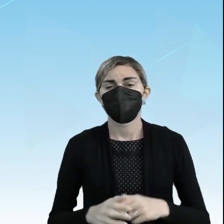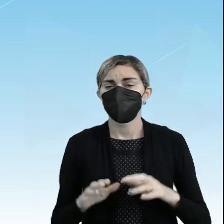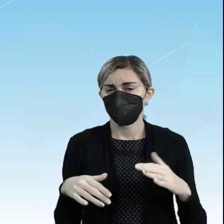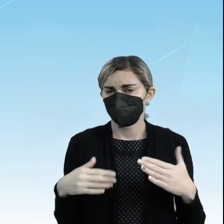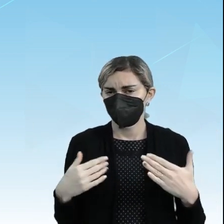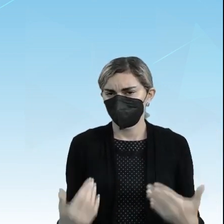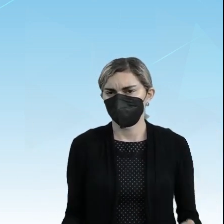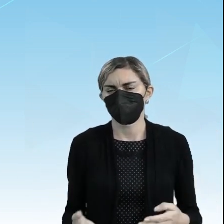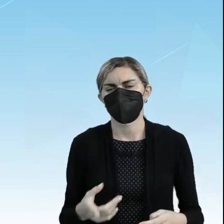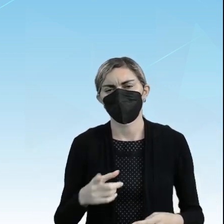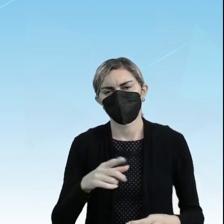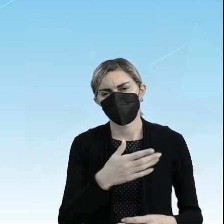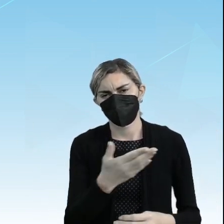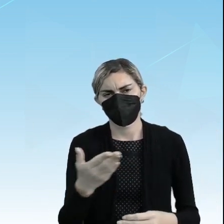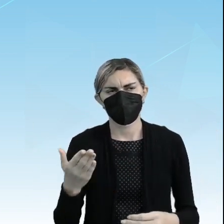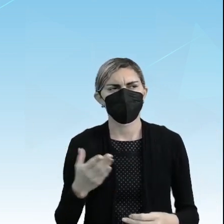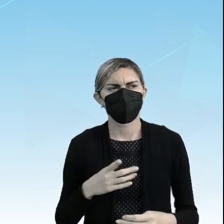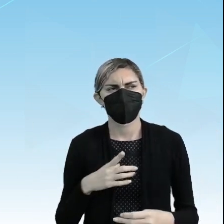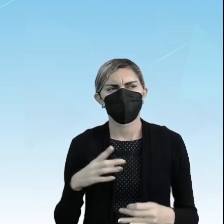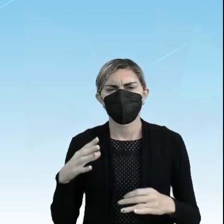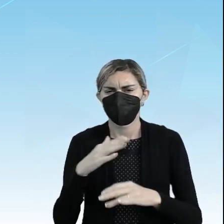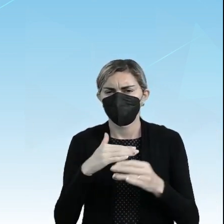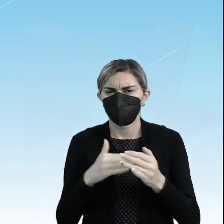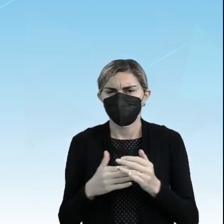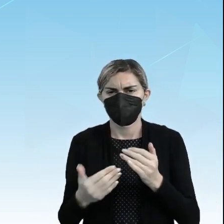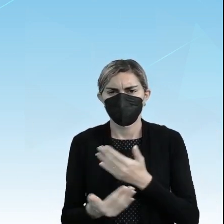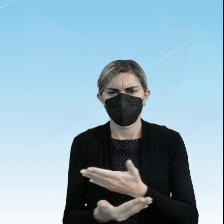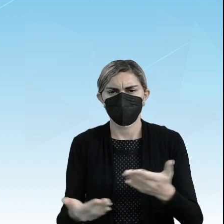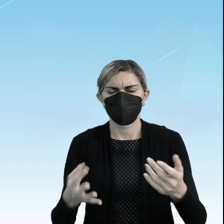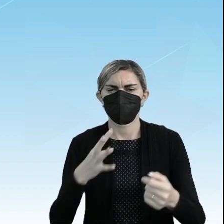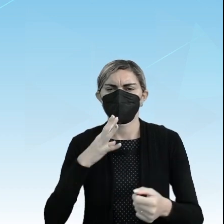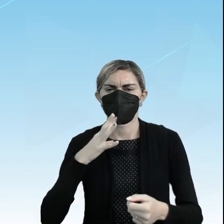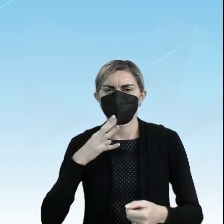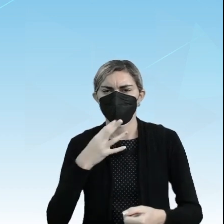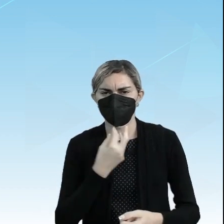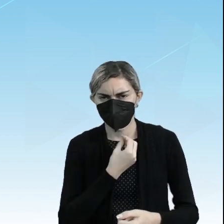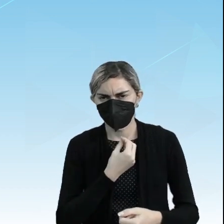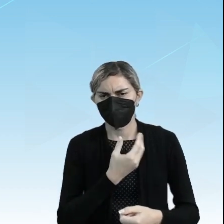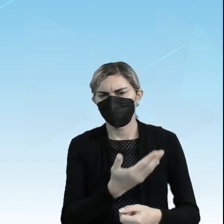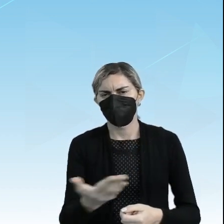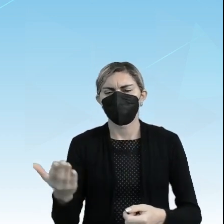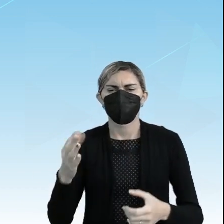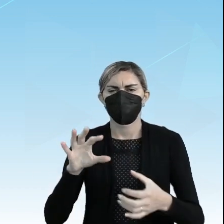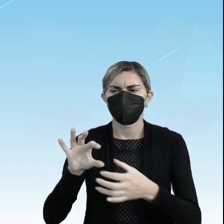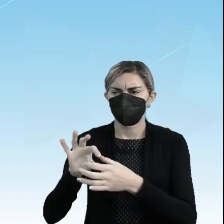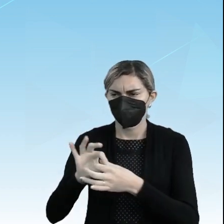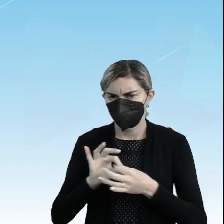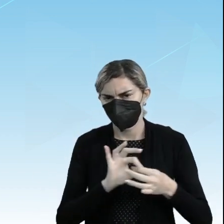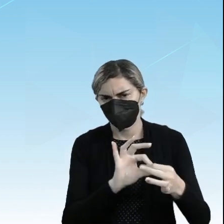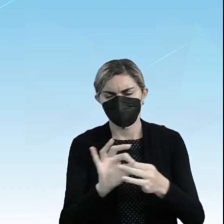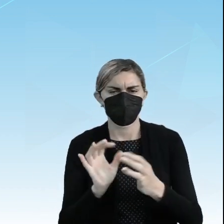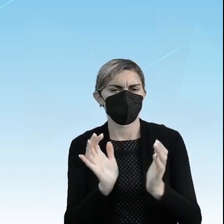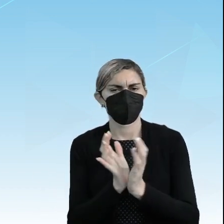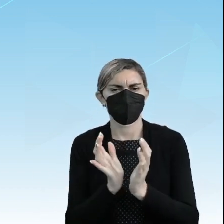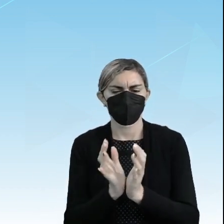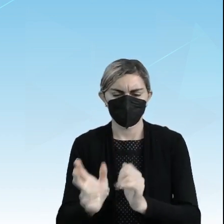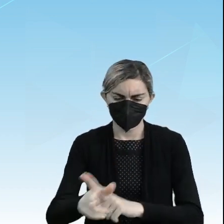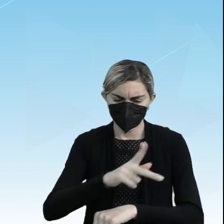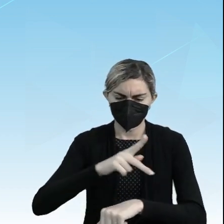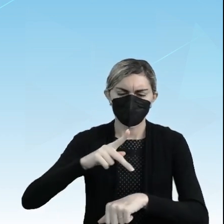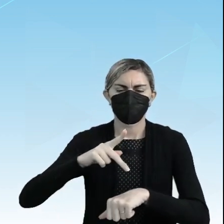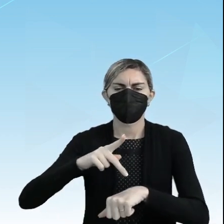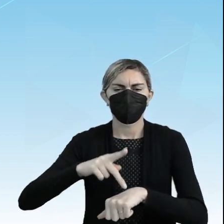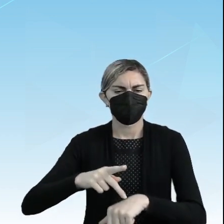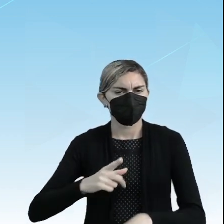Então, isso, meus amores, foi tudo que vocês puderam conhecer sobre essa associação, esse grupo de países